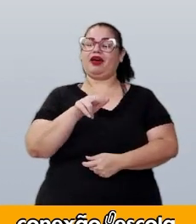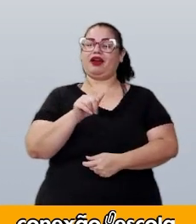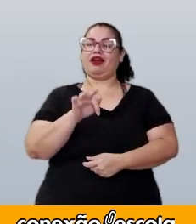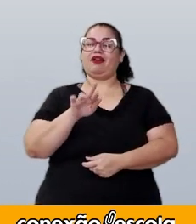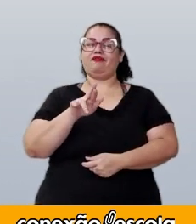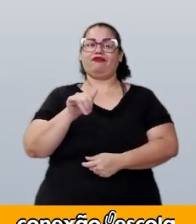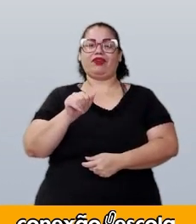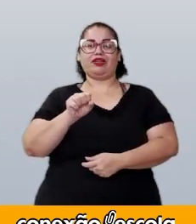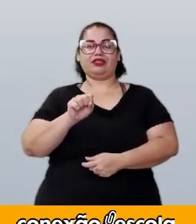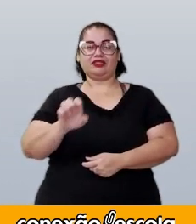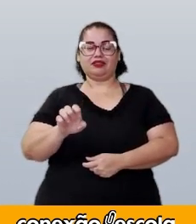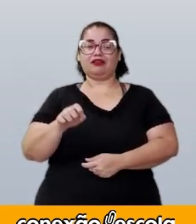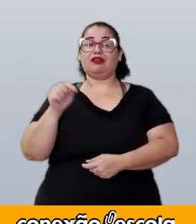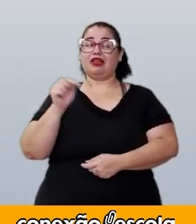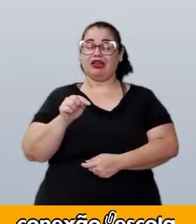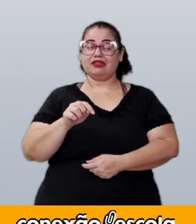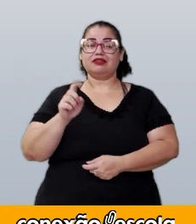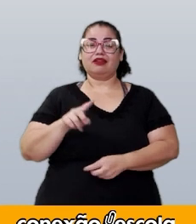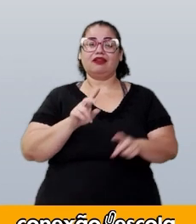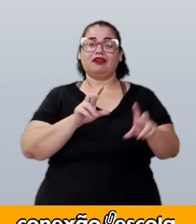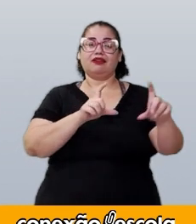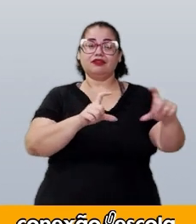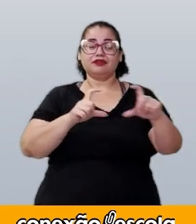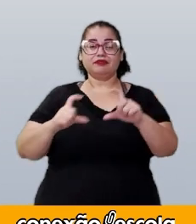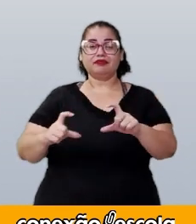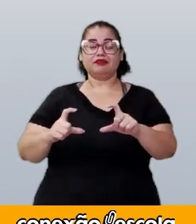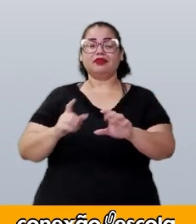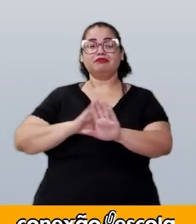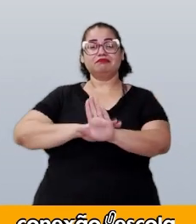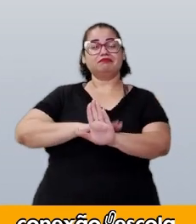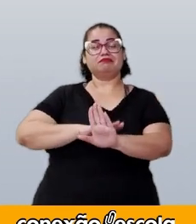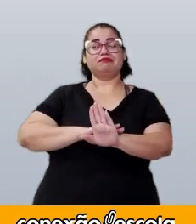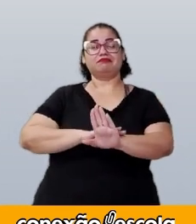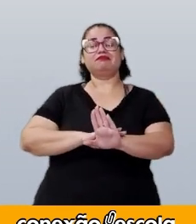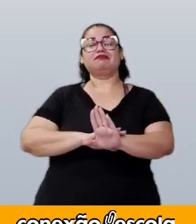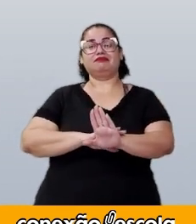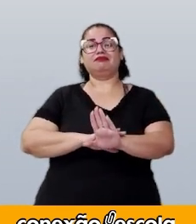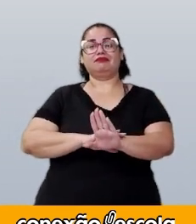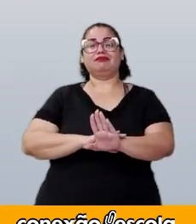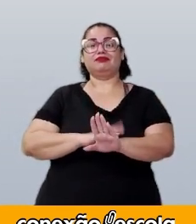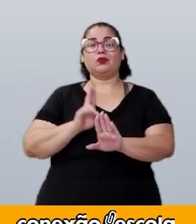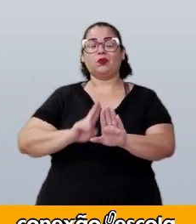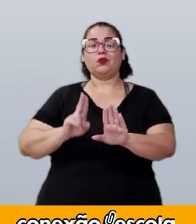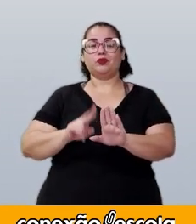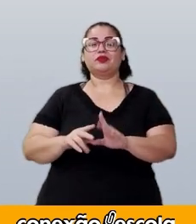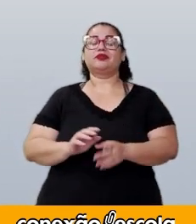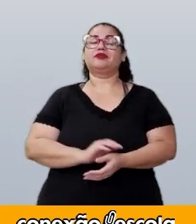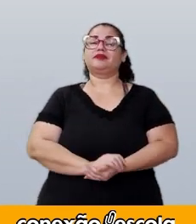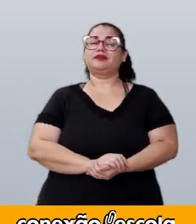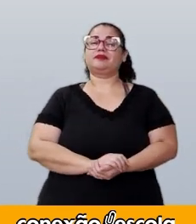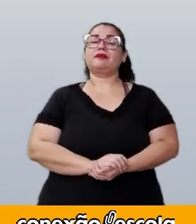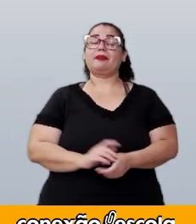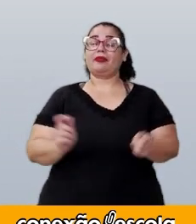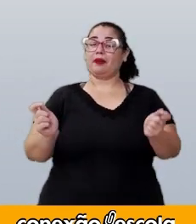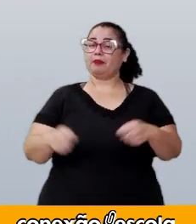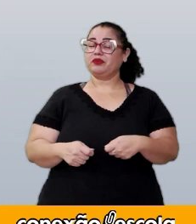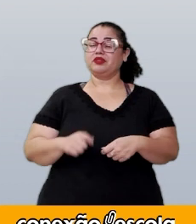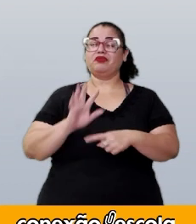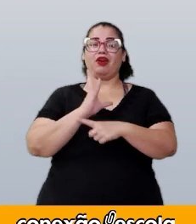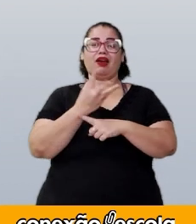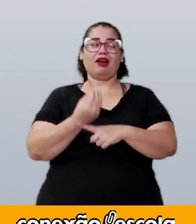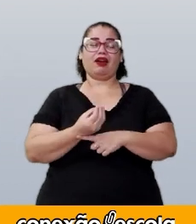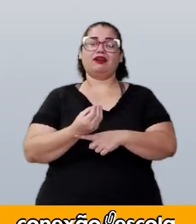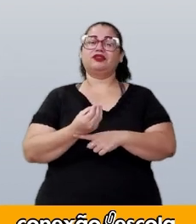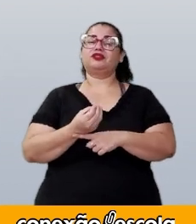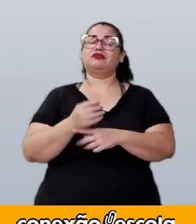a paráfrase ela é uma citação indireta, de certa forma, né? E é possível parafrasear obras de